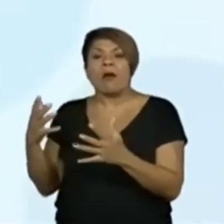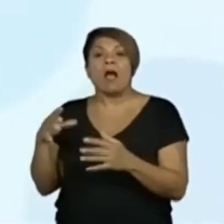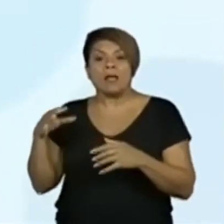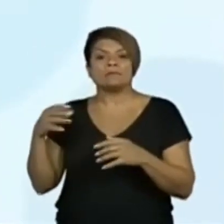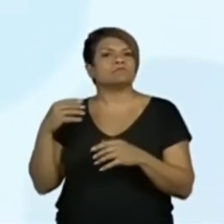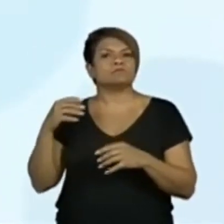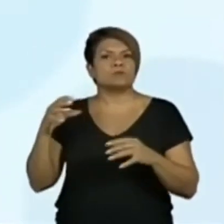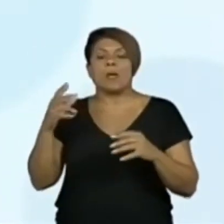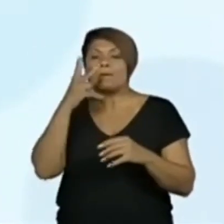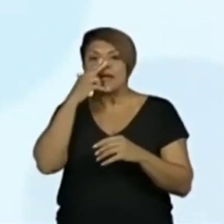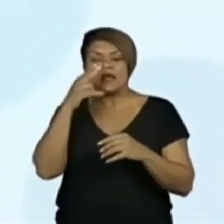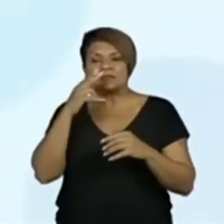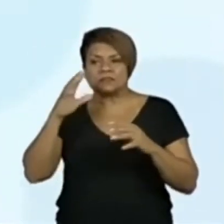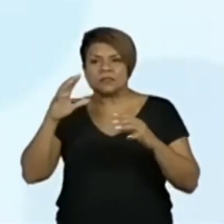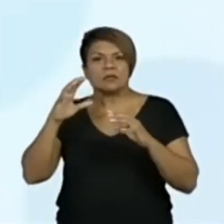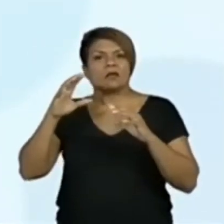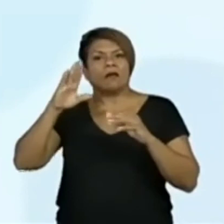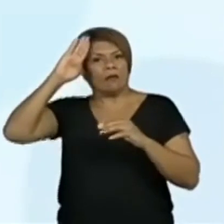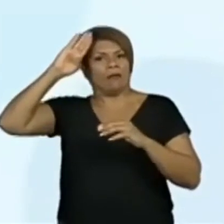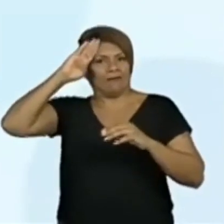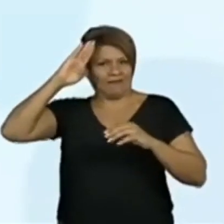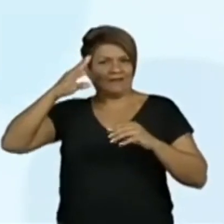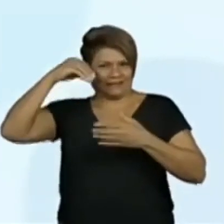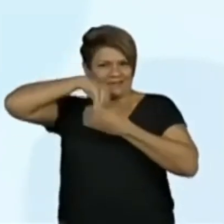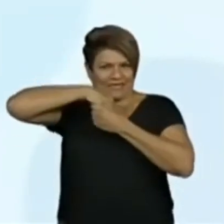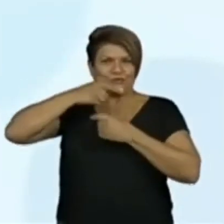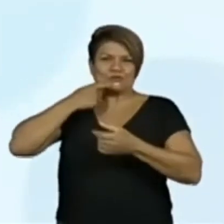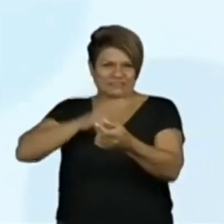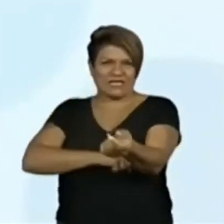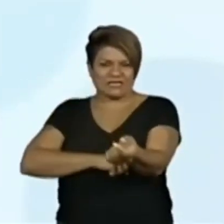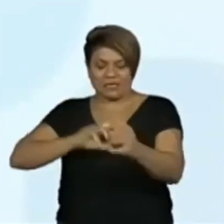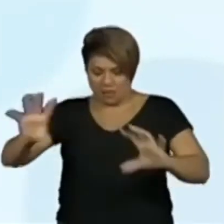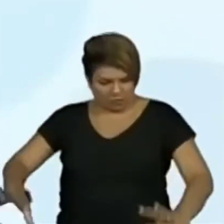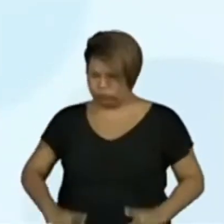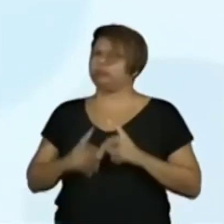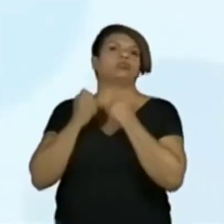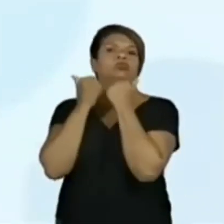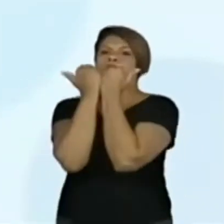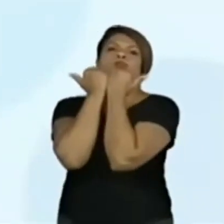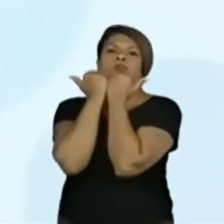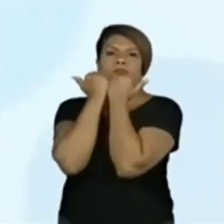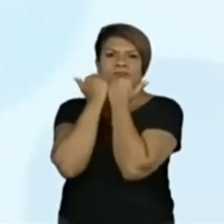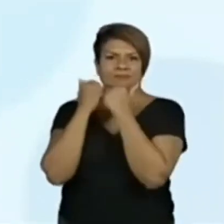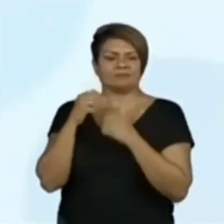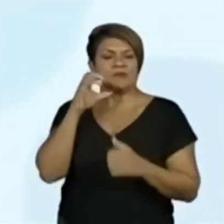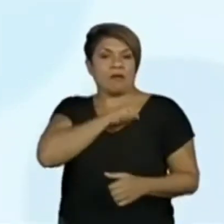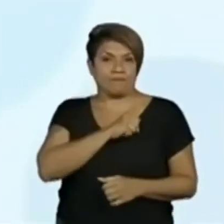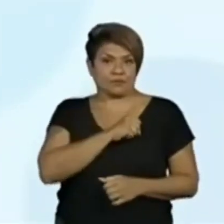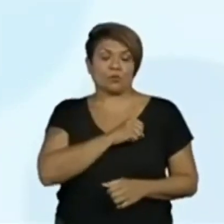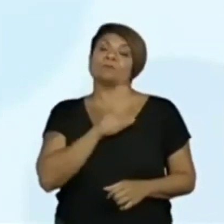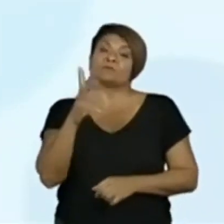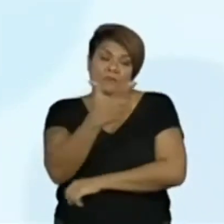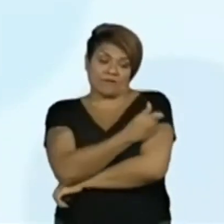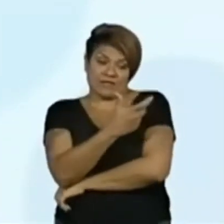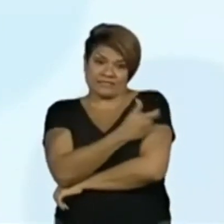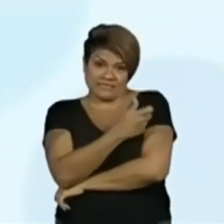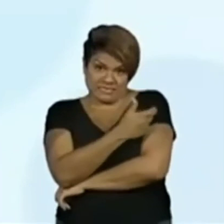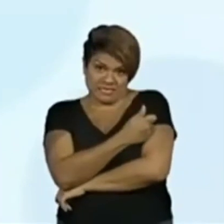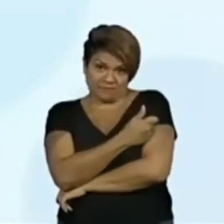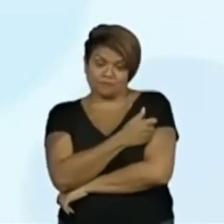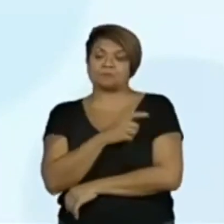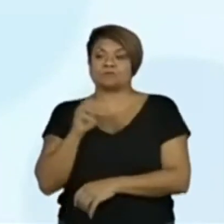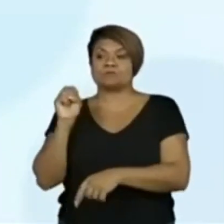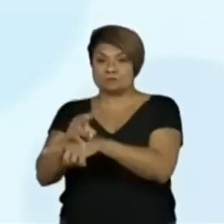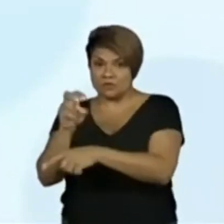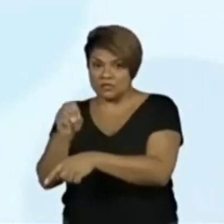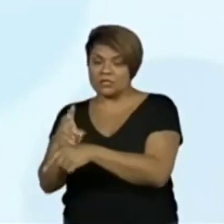rápida. Uma vacina é feita com organismos enfraquecidos, mortos